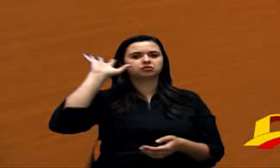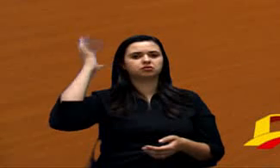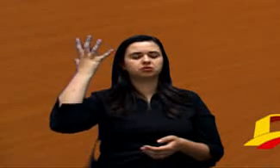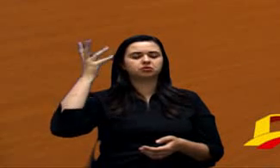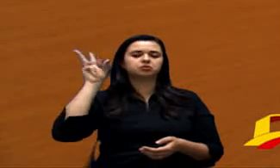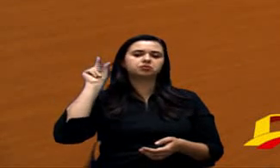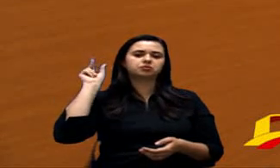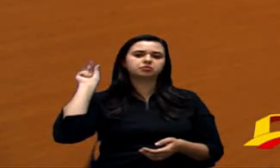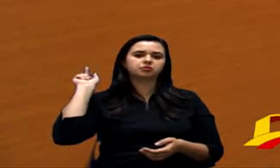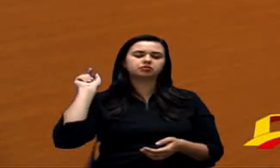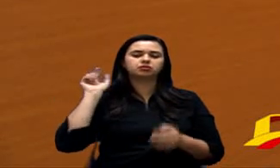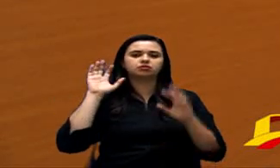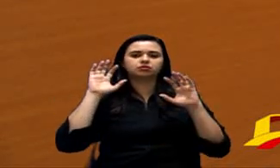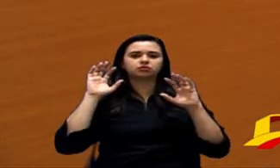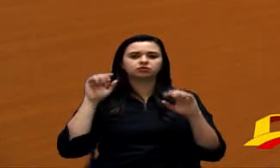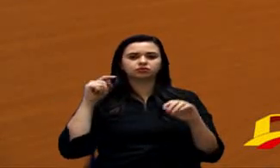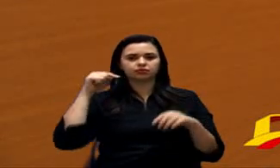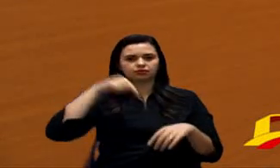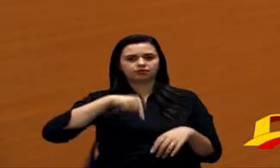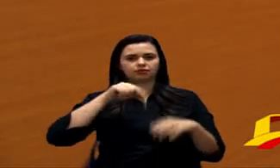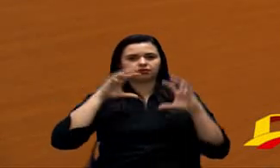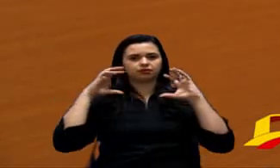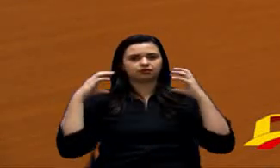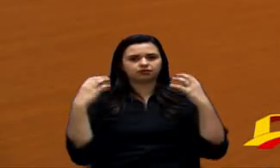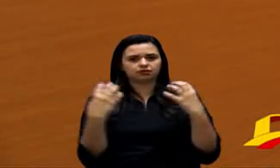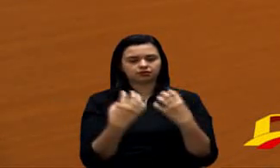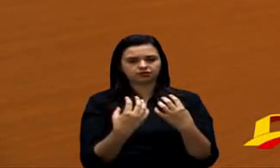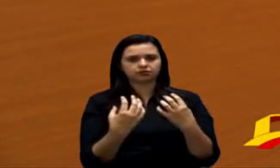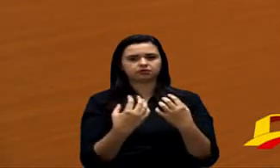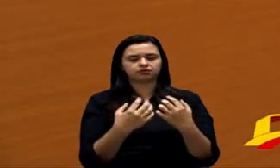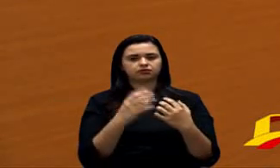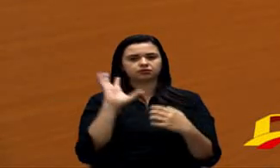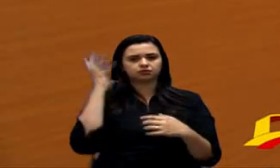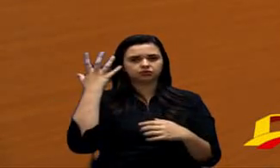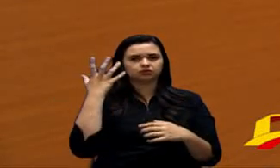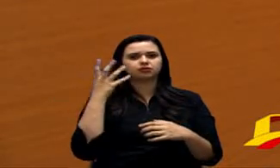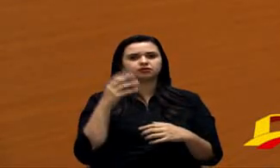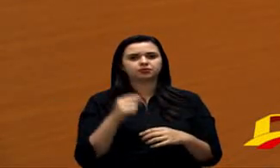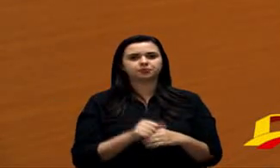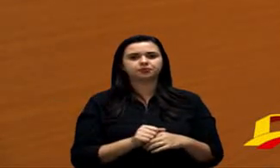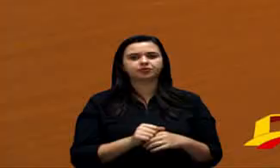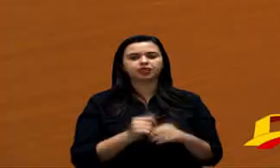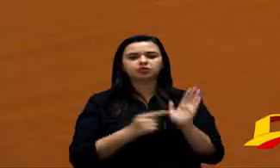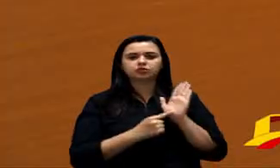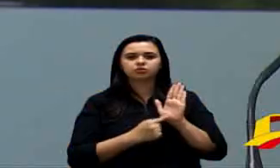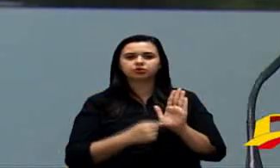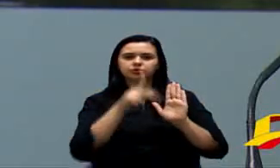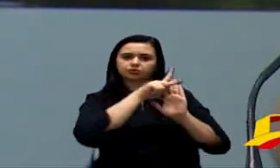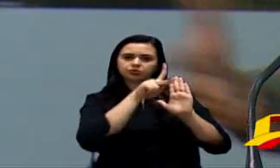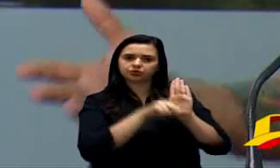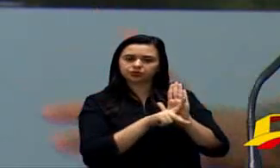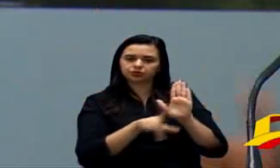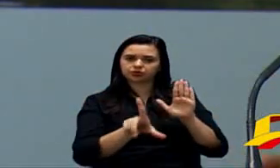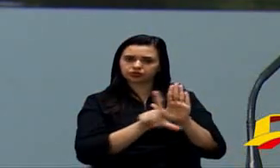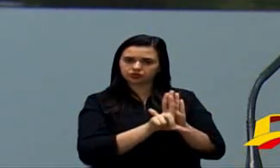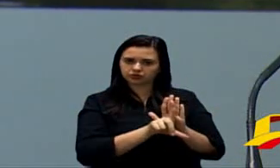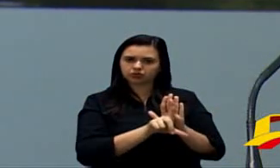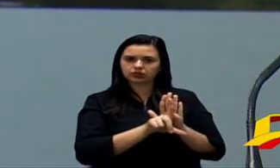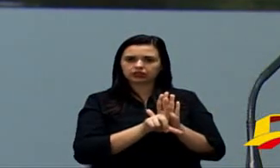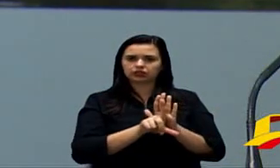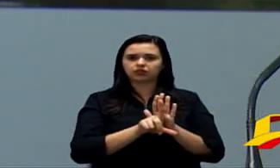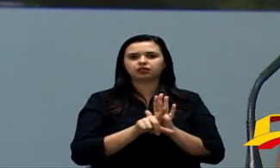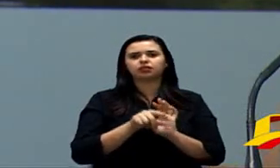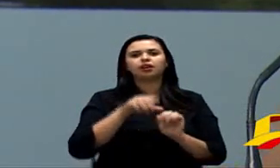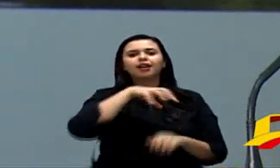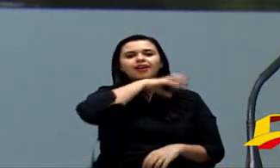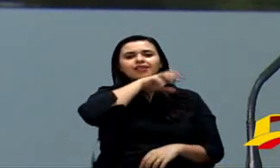quando estávamos nessa casa, tivemos a oportunidade de apresentar um projeto de lei que virou lei, proibindo animais em circos. Foi a primeira lei